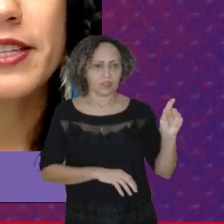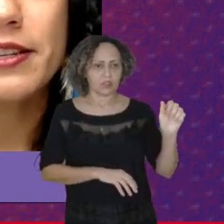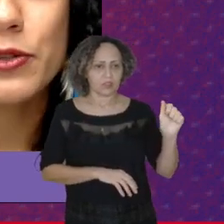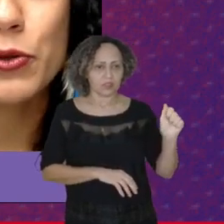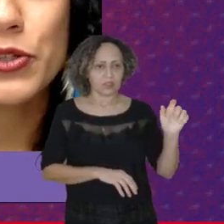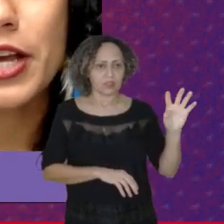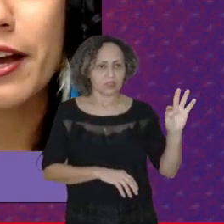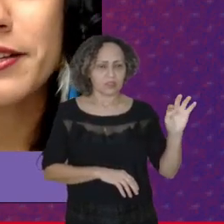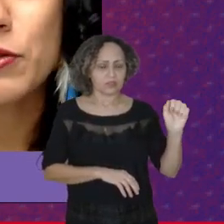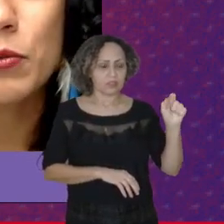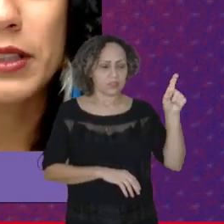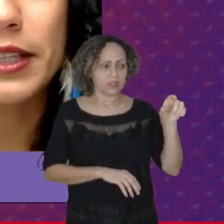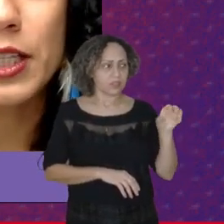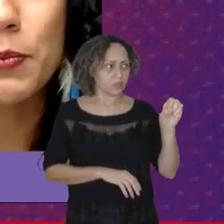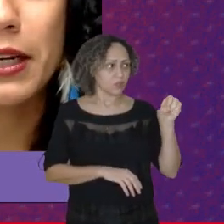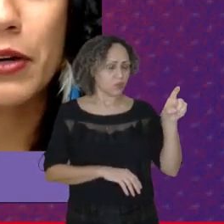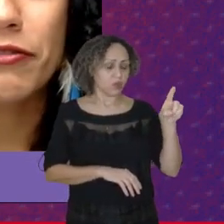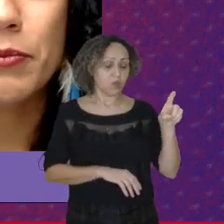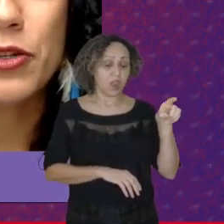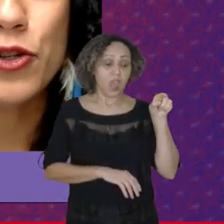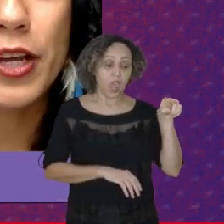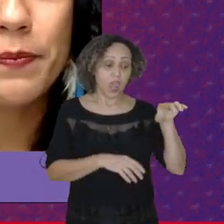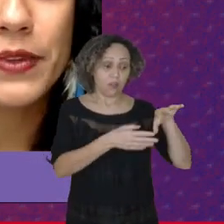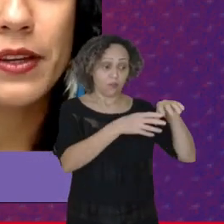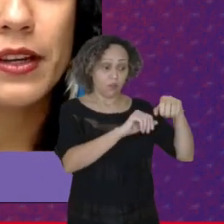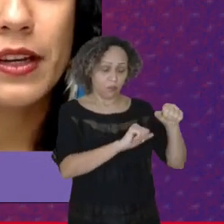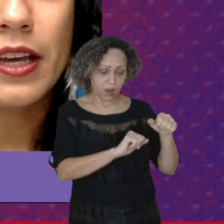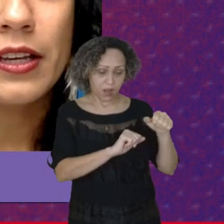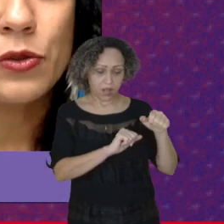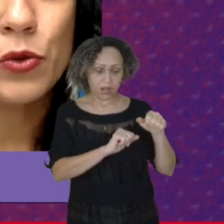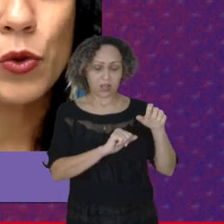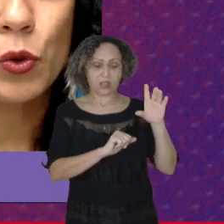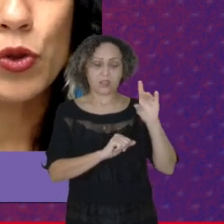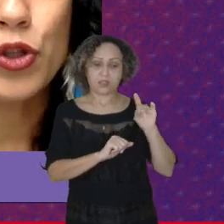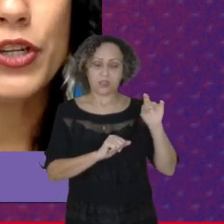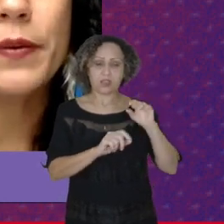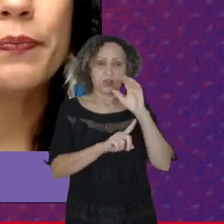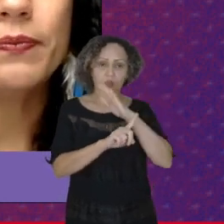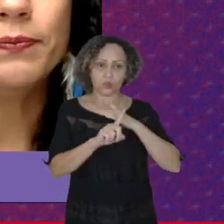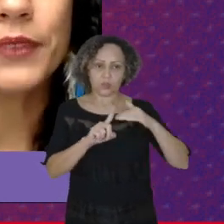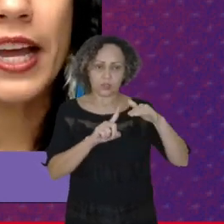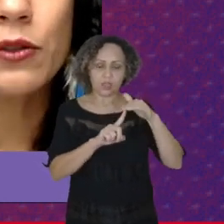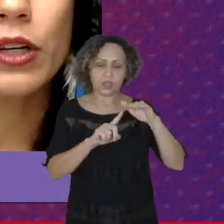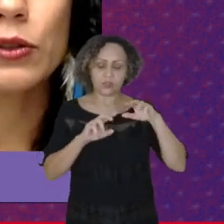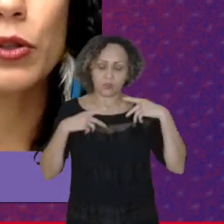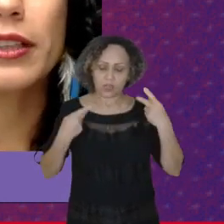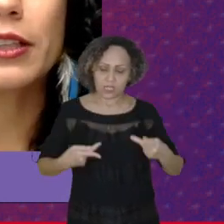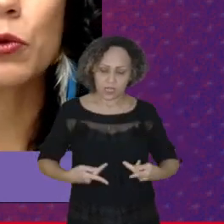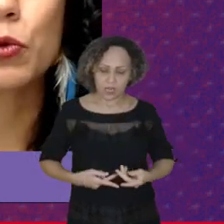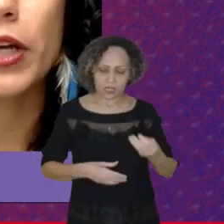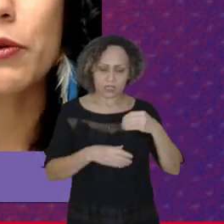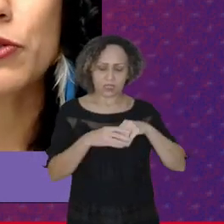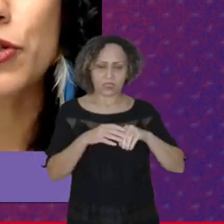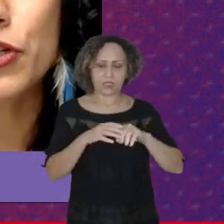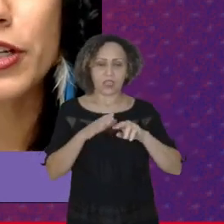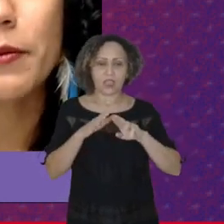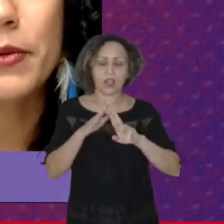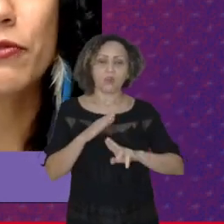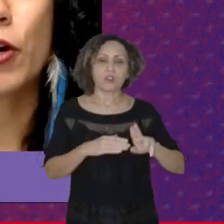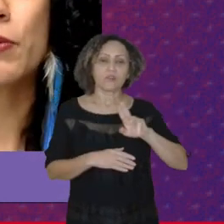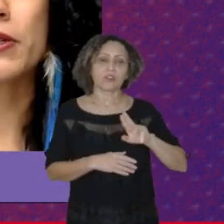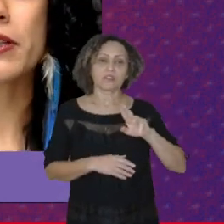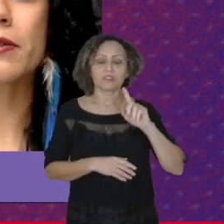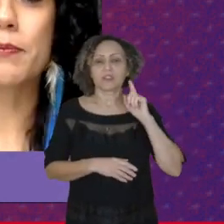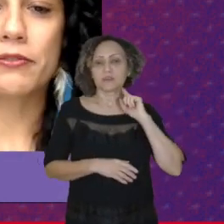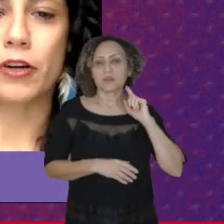Ela é formada em Ciências Sociais e Humanidades pela UFMG, em Sociologia, é educadora intercultural